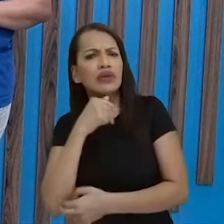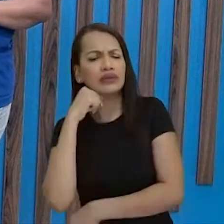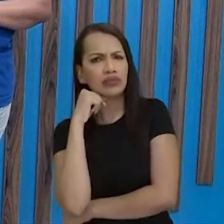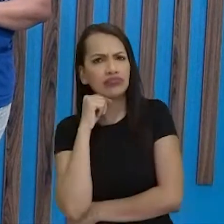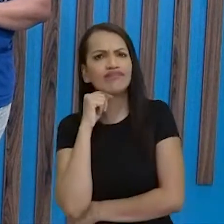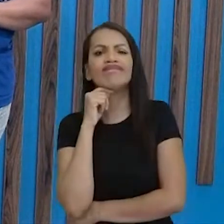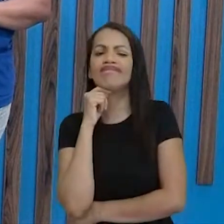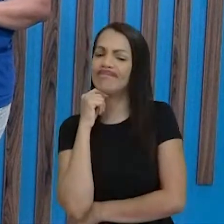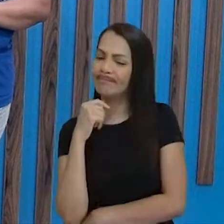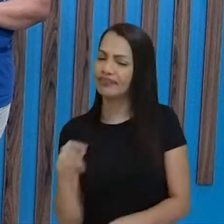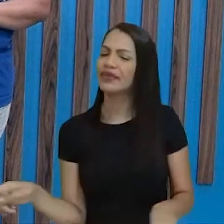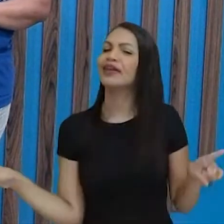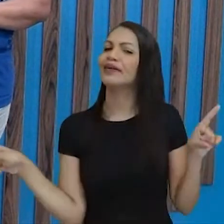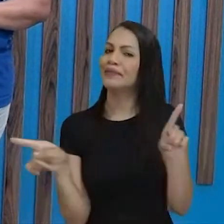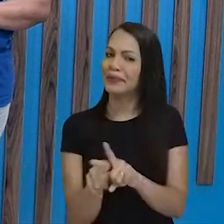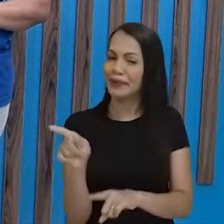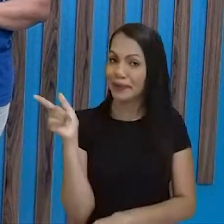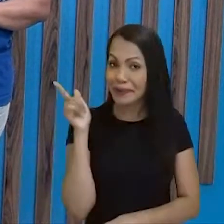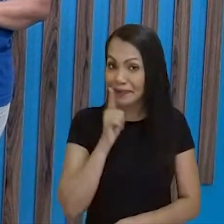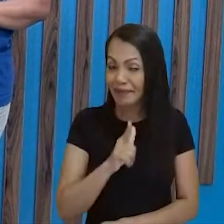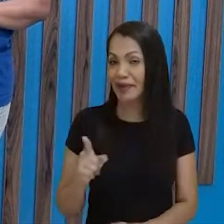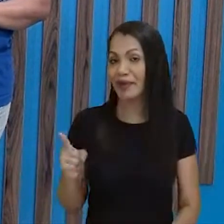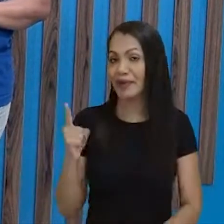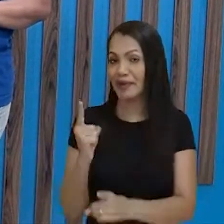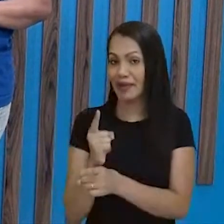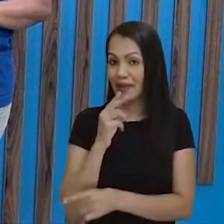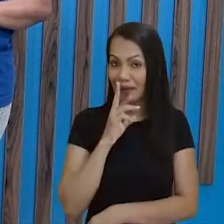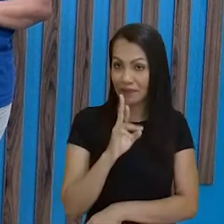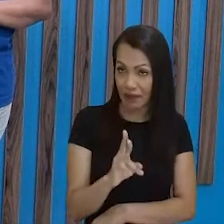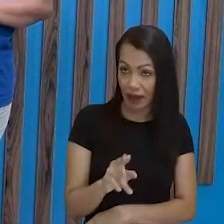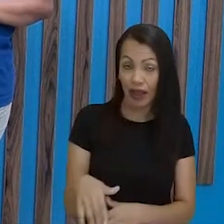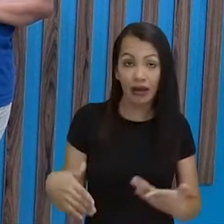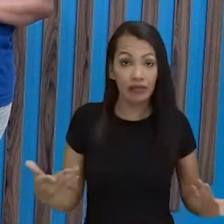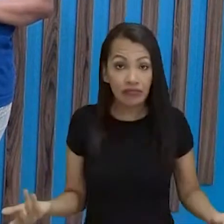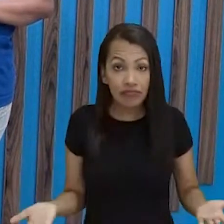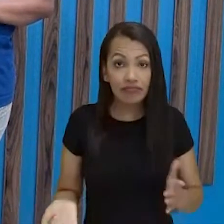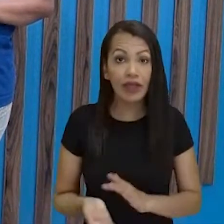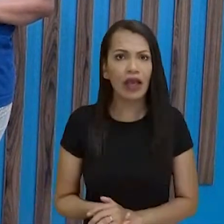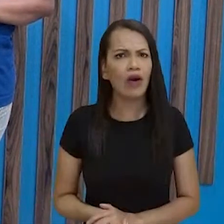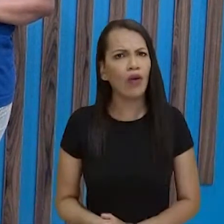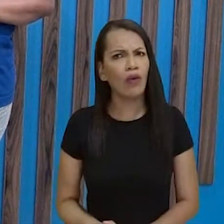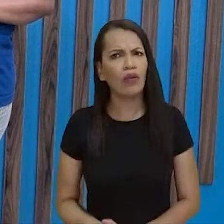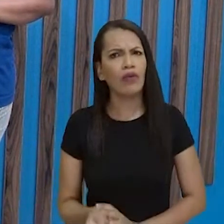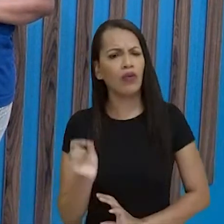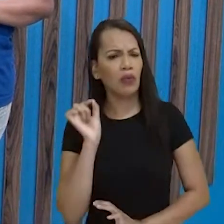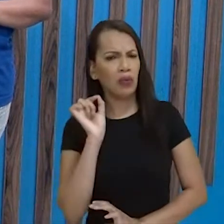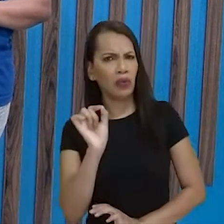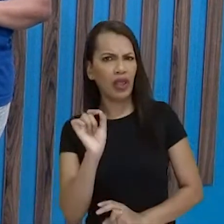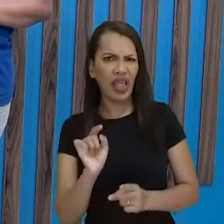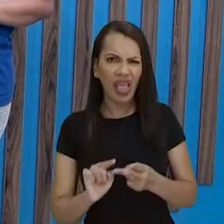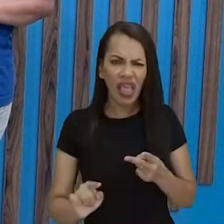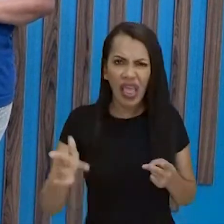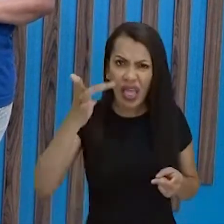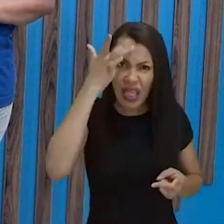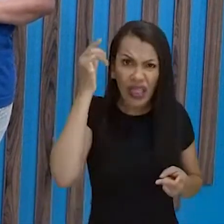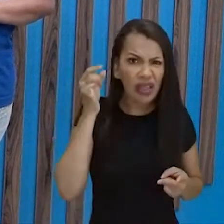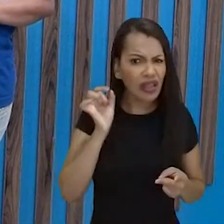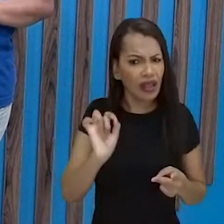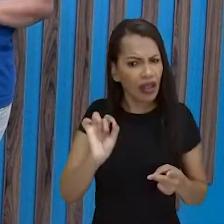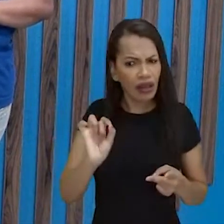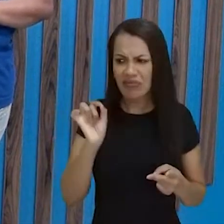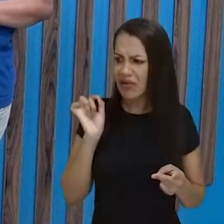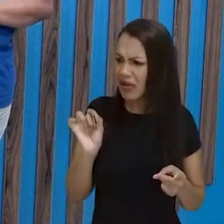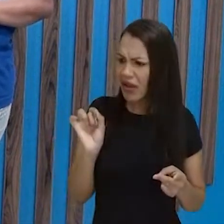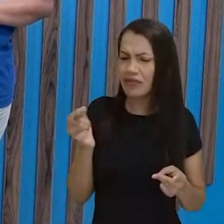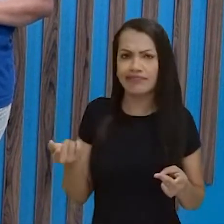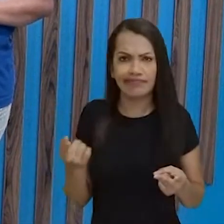aconteceu? Também a gente consegue encontrar a resposta lá. E o quê? Quem? Quando e onde? Veja